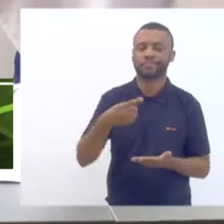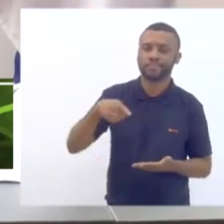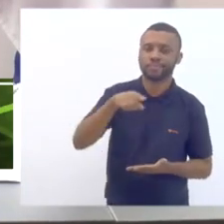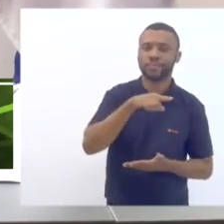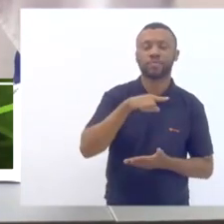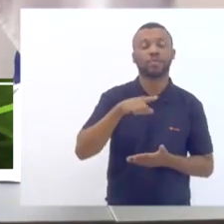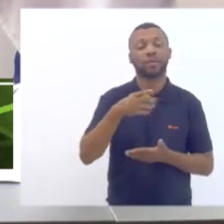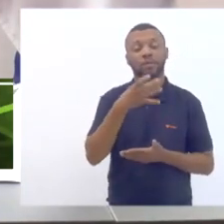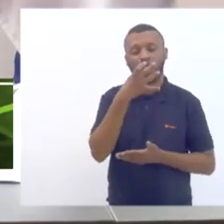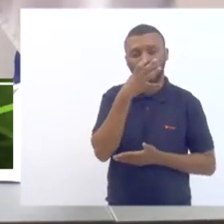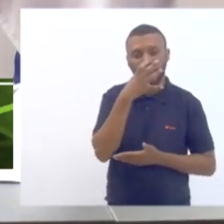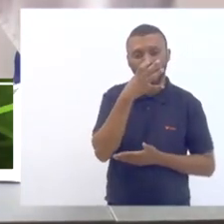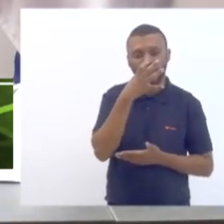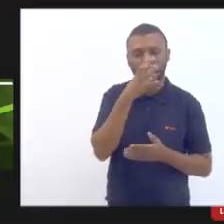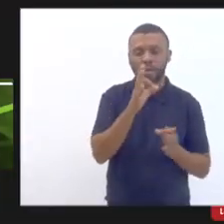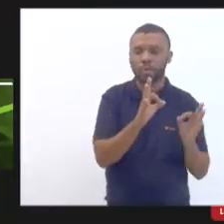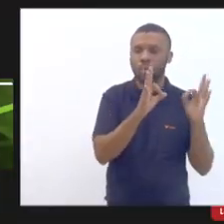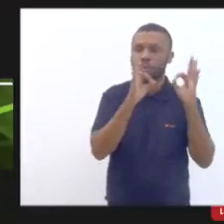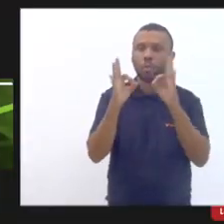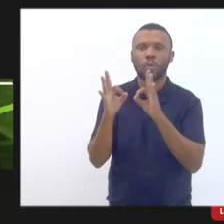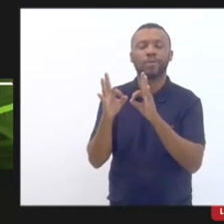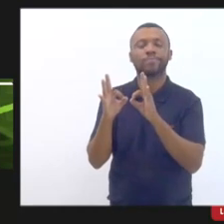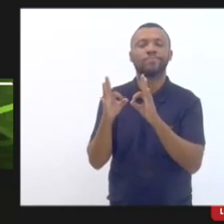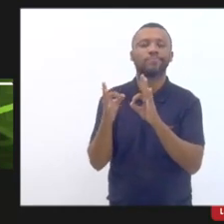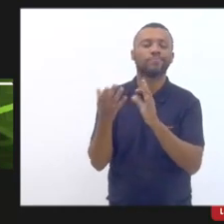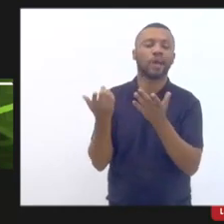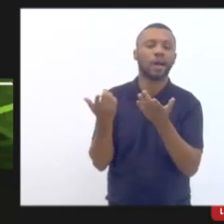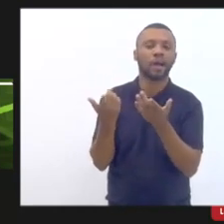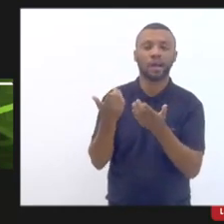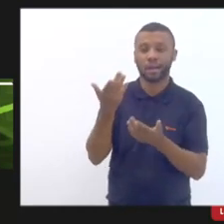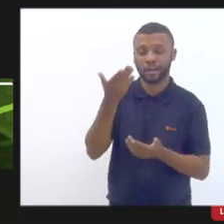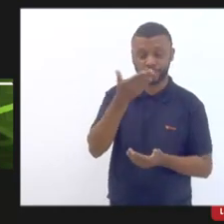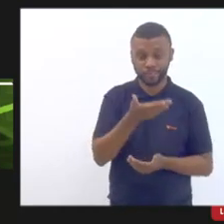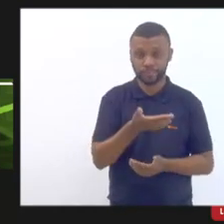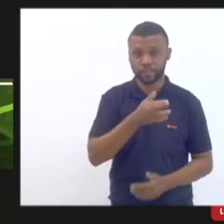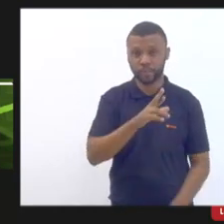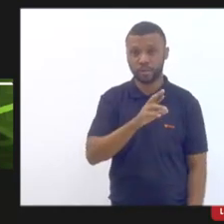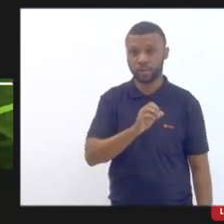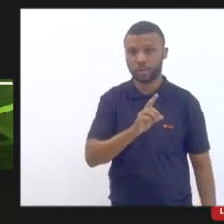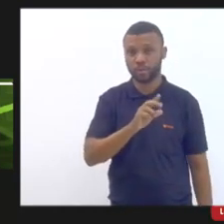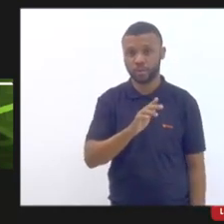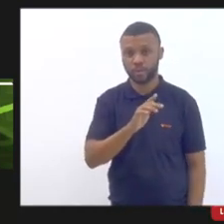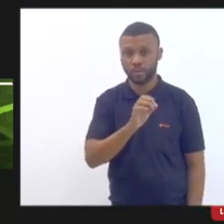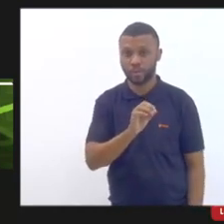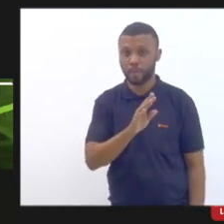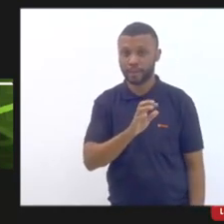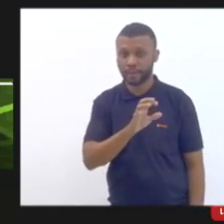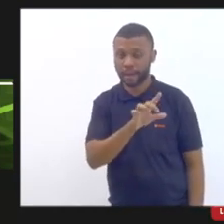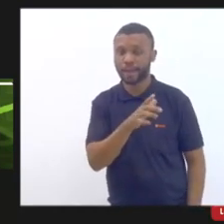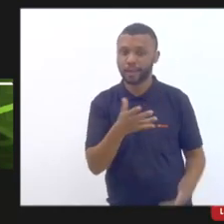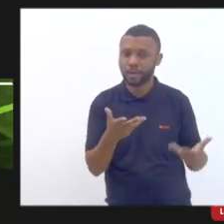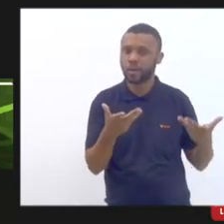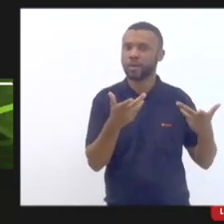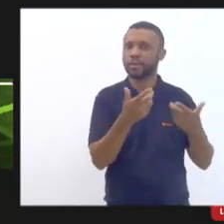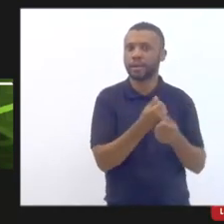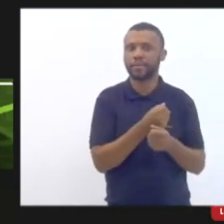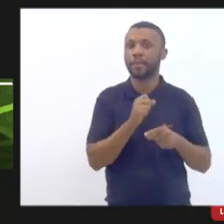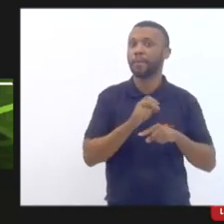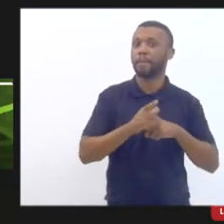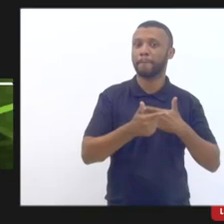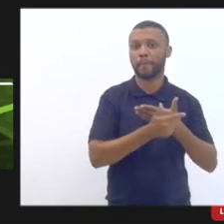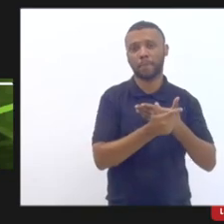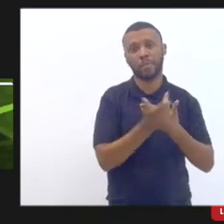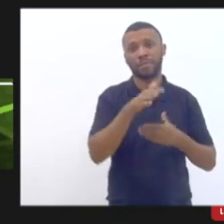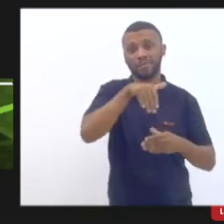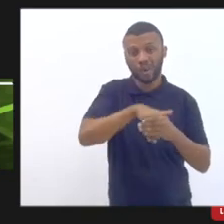Estou acompanhando aqui porque o Rodrigo Bacelar é uma pessoa muito qualificada para assumir esse cargo e meu voto, eu não posso deixar de ser, é